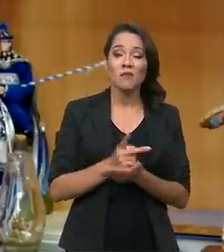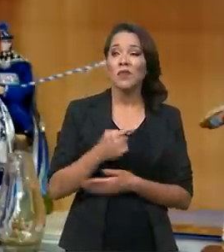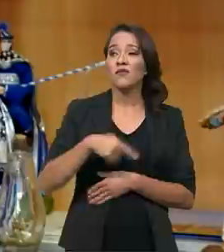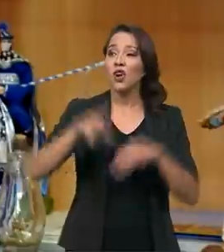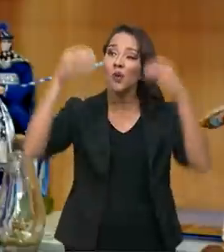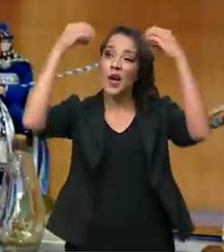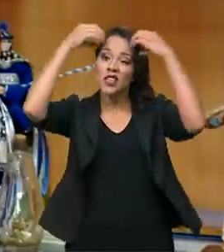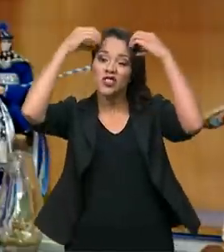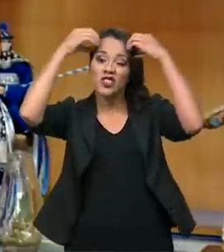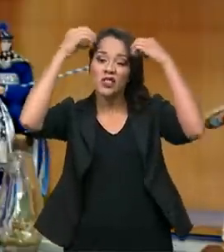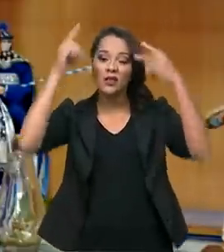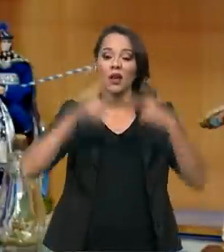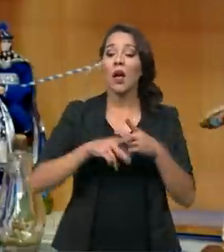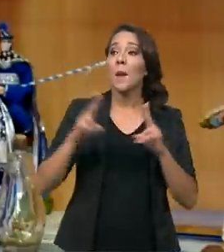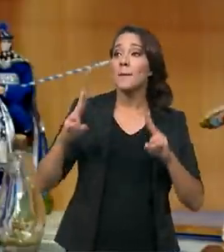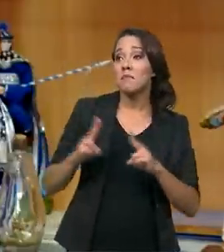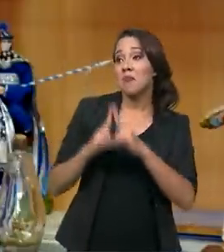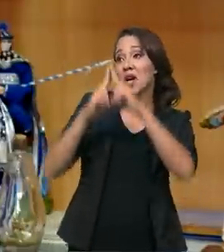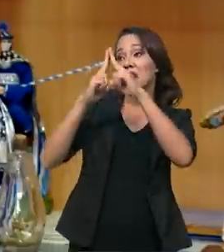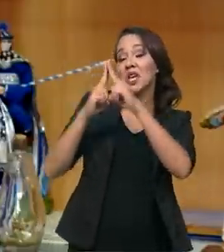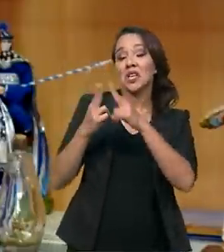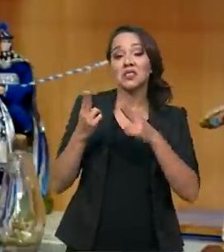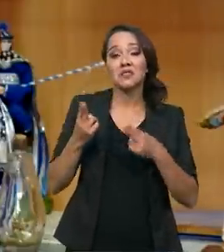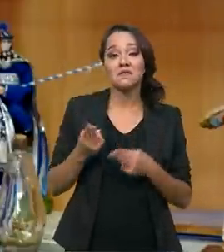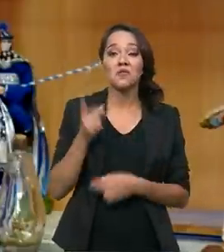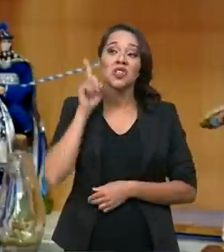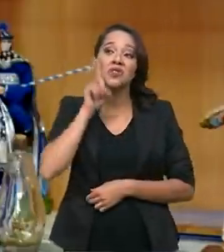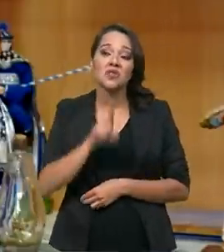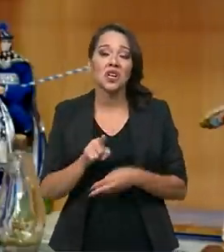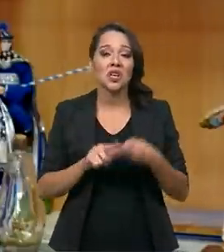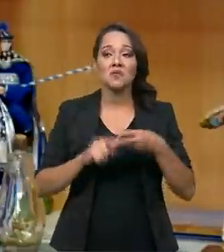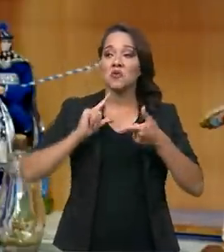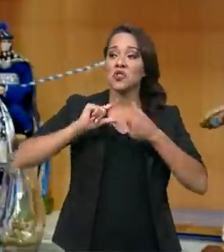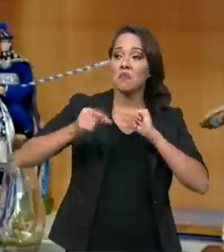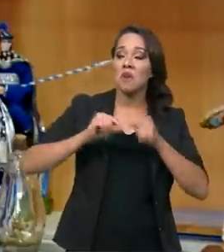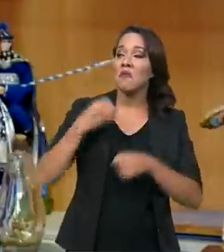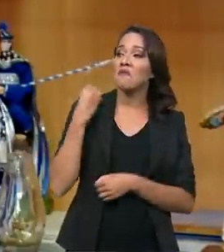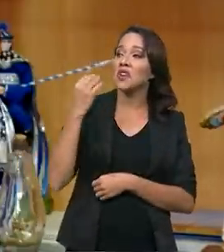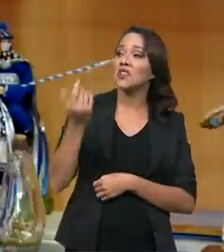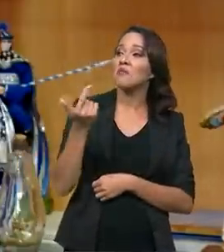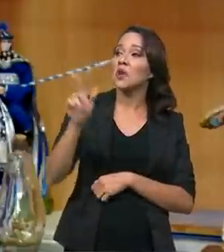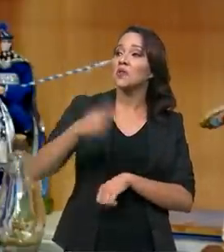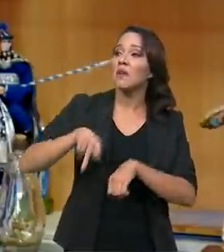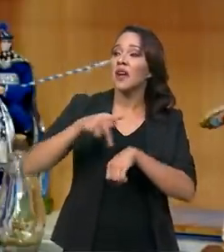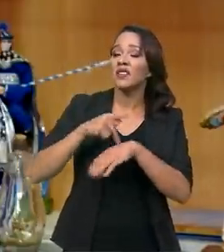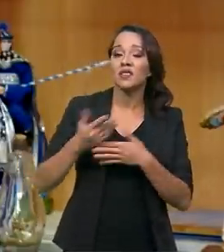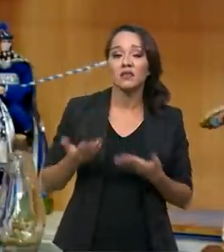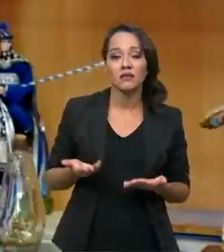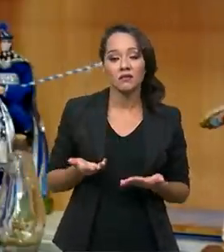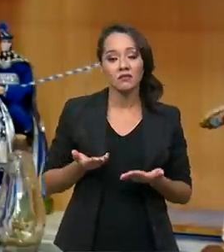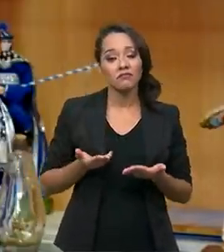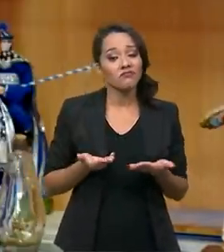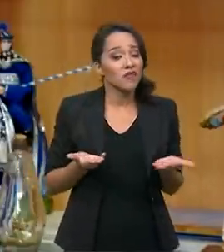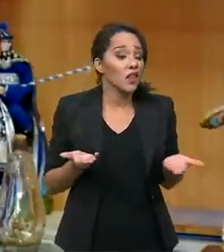foram para Disney prepare-se para Las Vegas para Singapura o Japão né